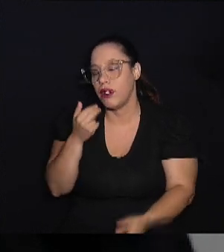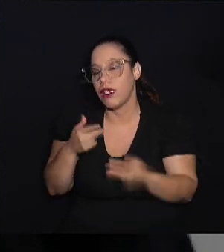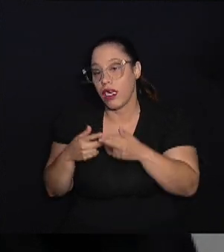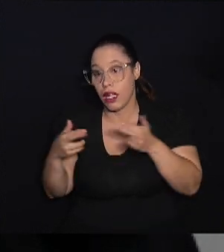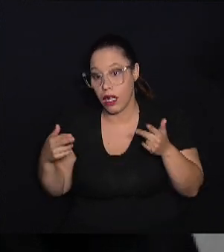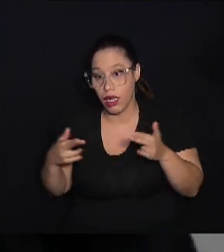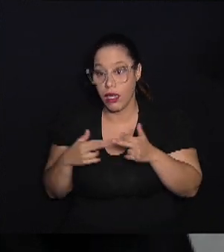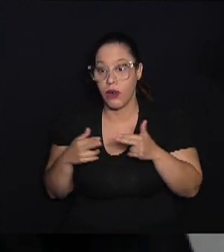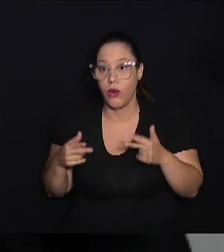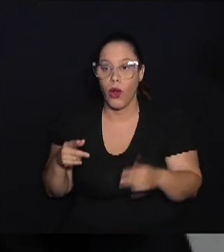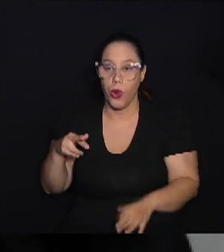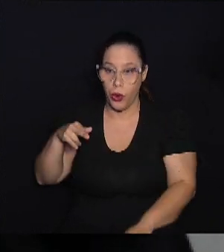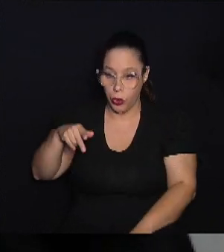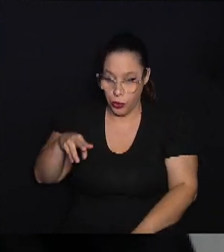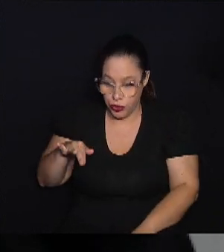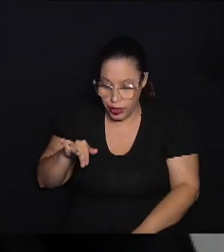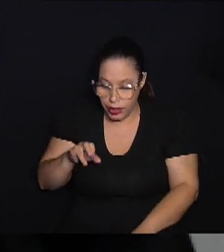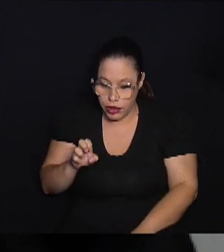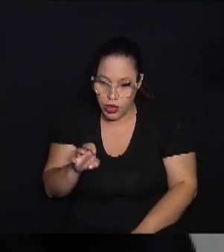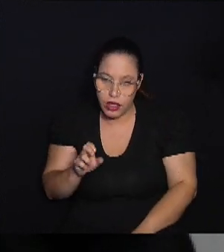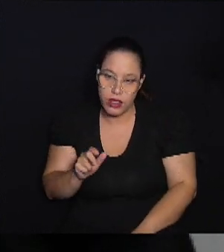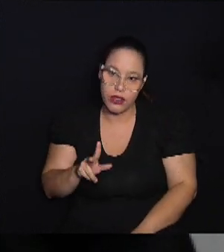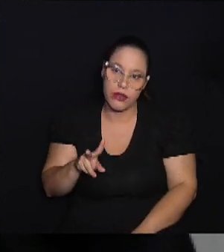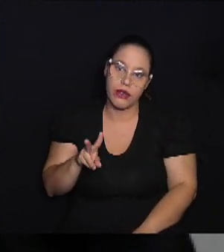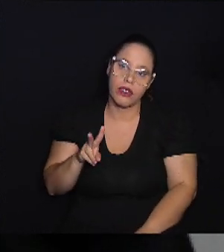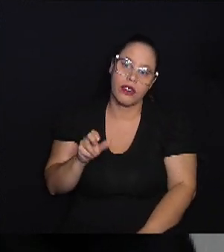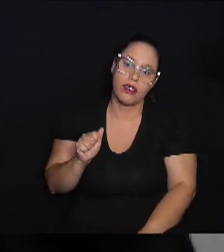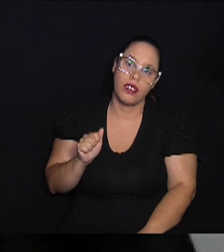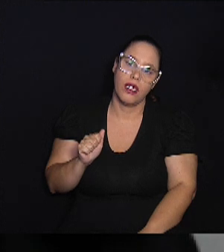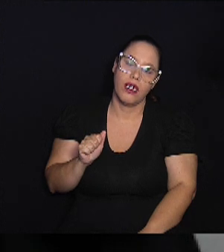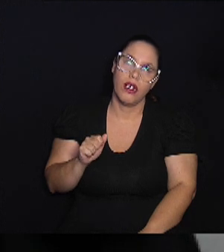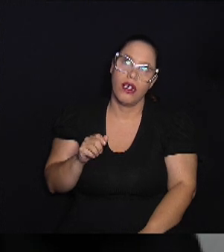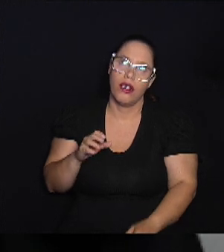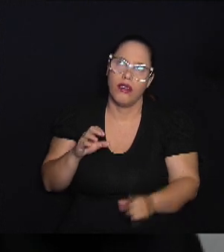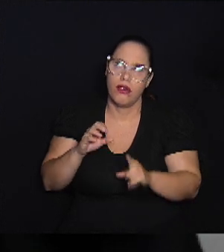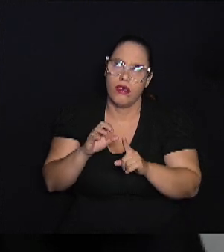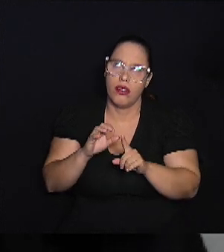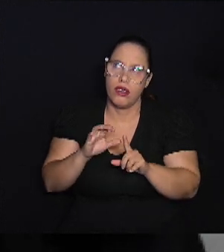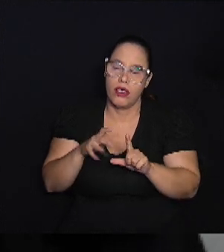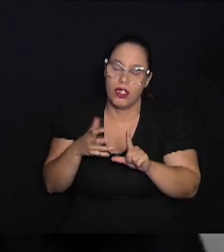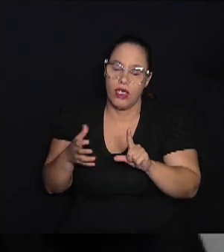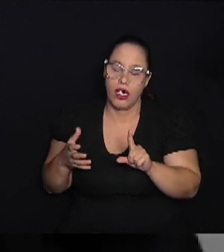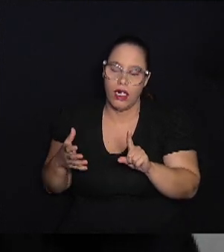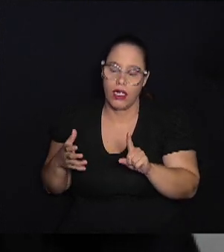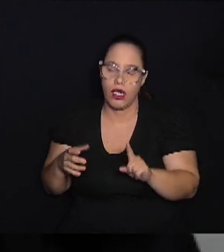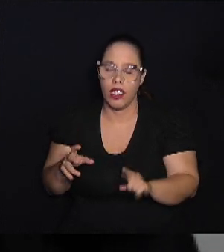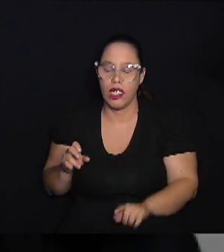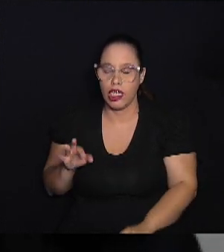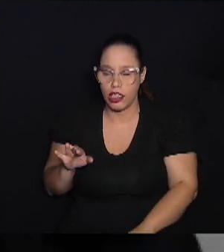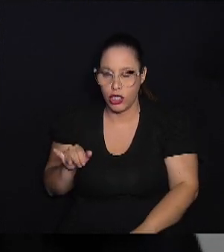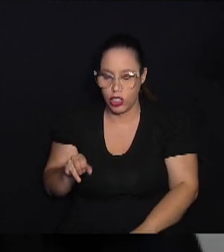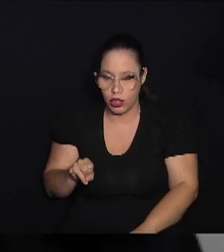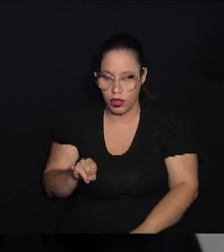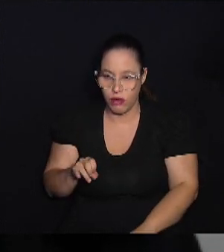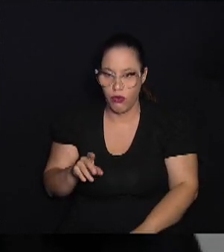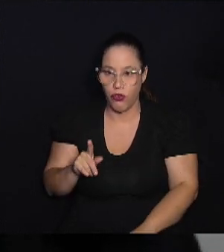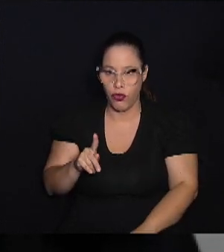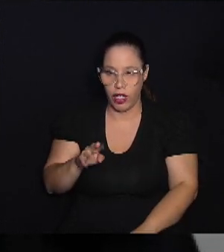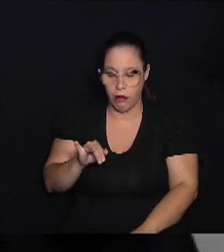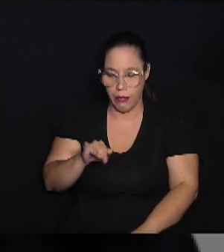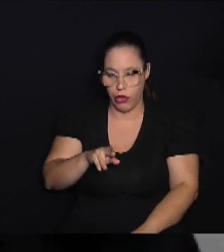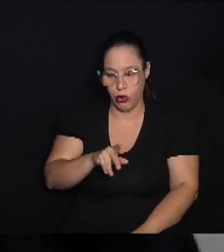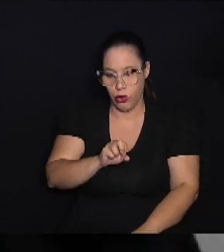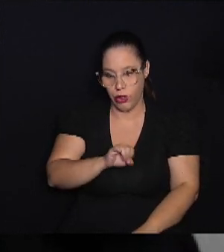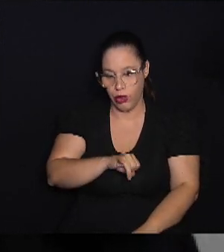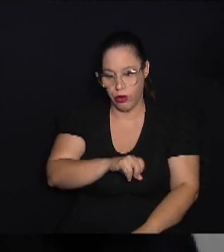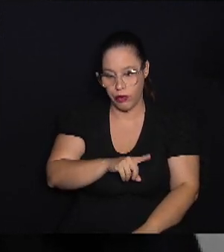mais nutritiva e de caráter anti-inflamatório é o essencial para que a gente possa preservar a fertilidade